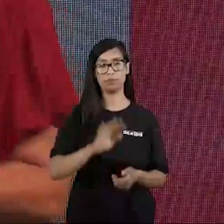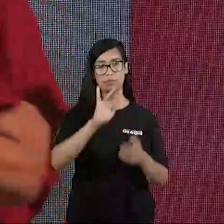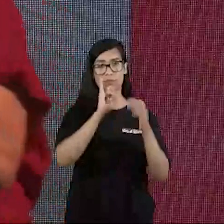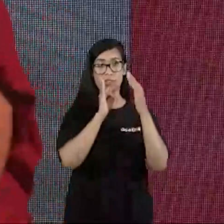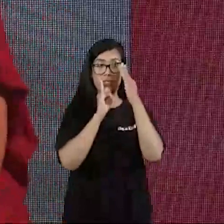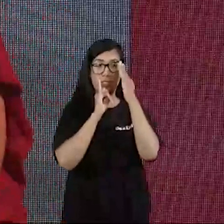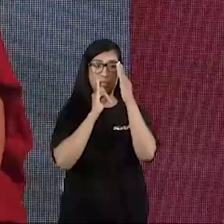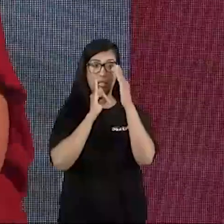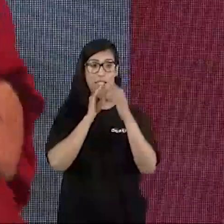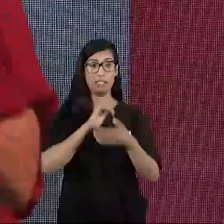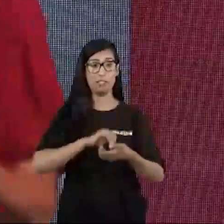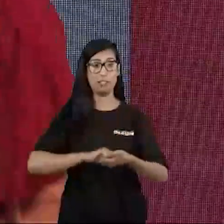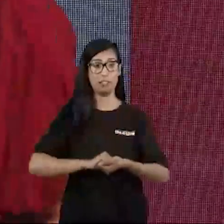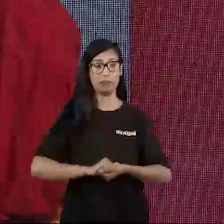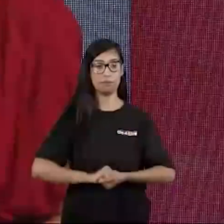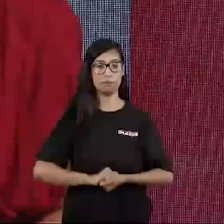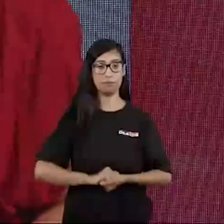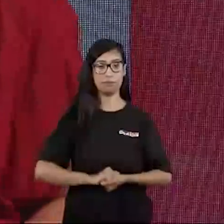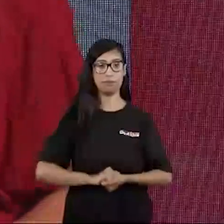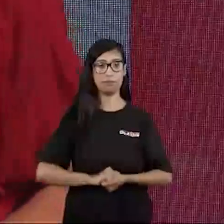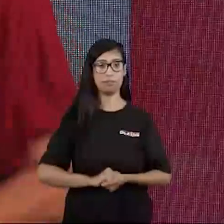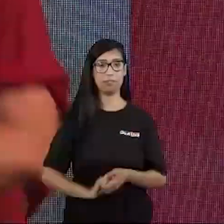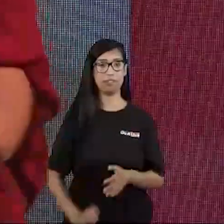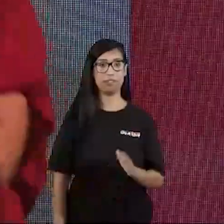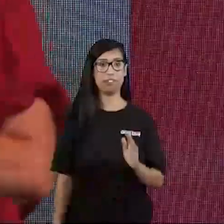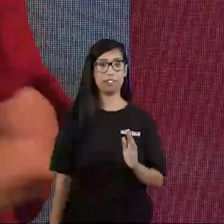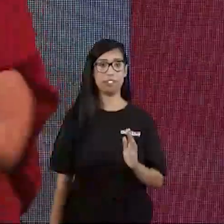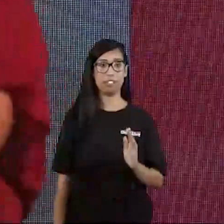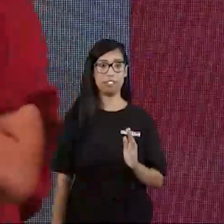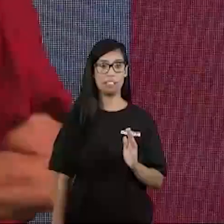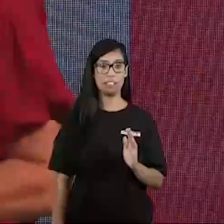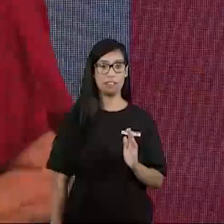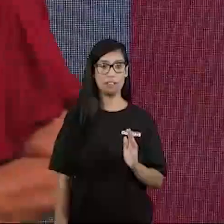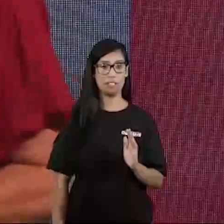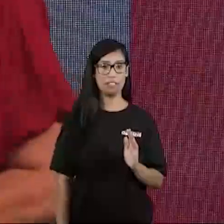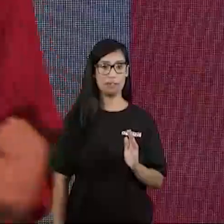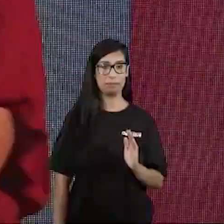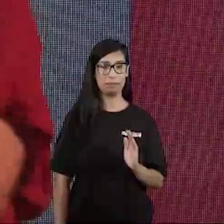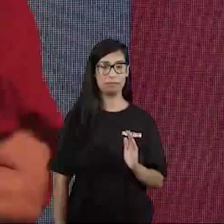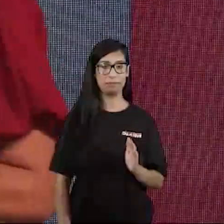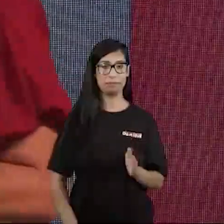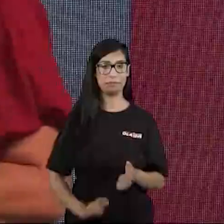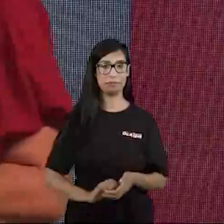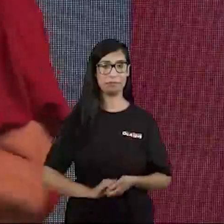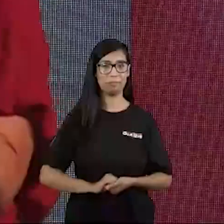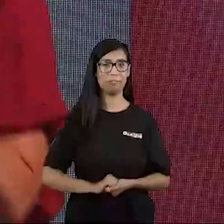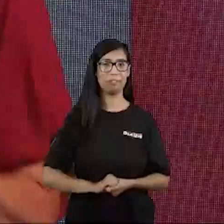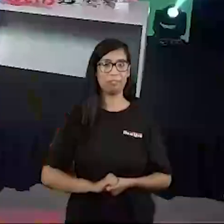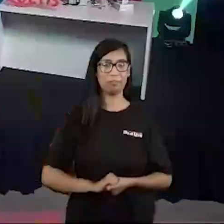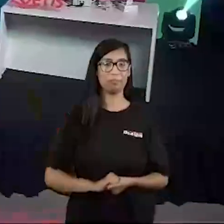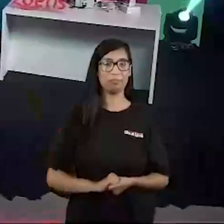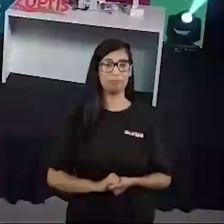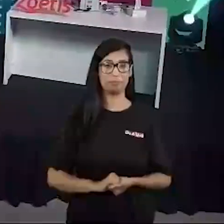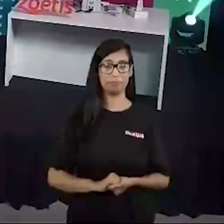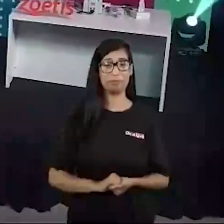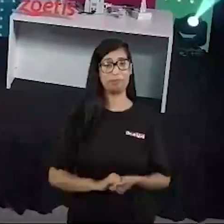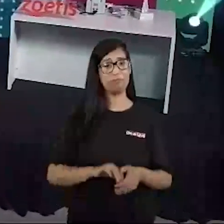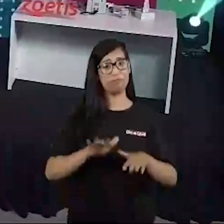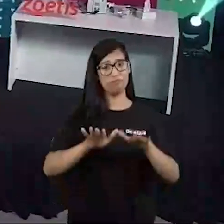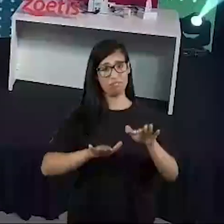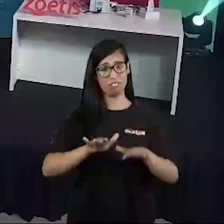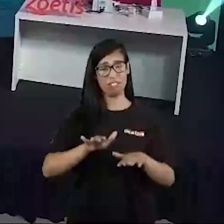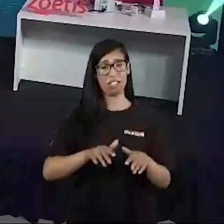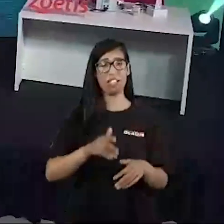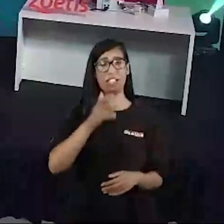que é coçar sem ter lesão. Então, eu diria que para você dizer que é estresse, controle o prurido, porque se ele for embora, não era